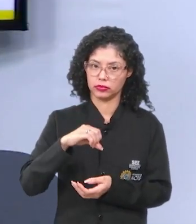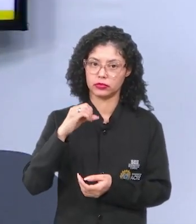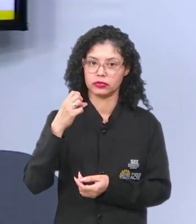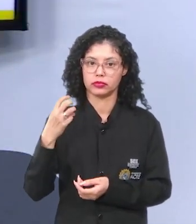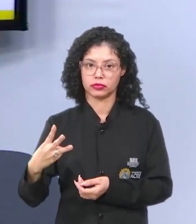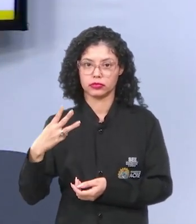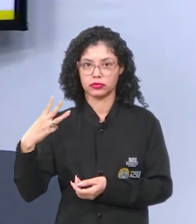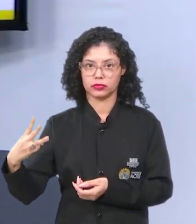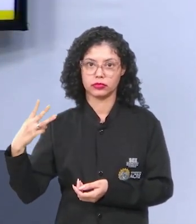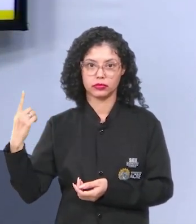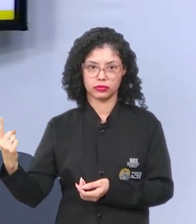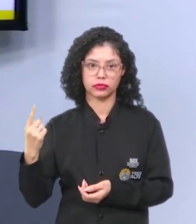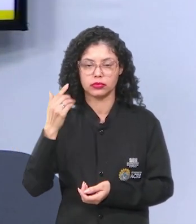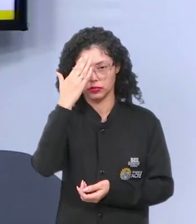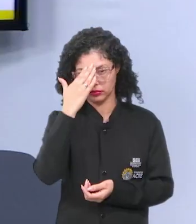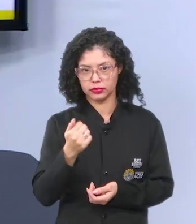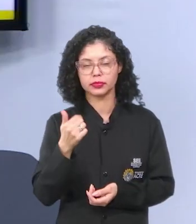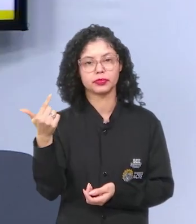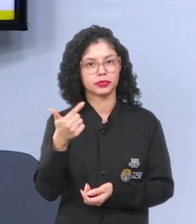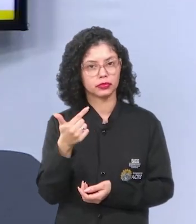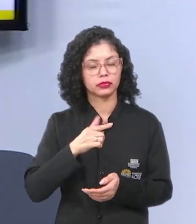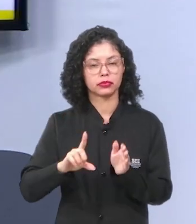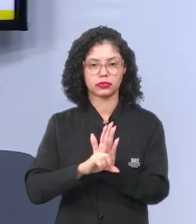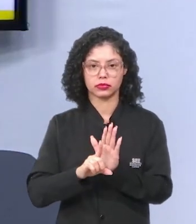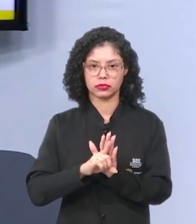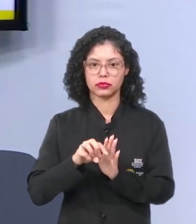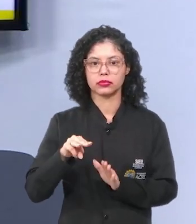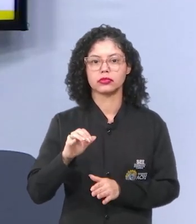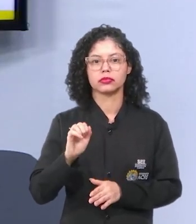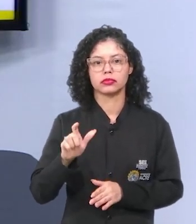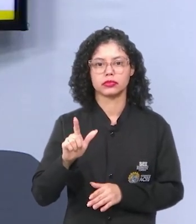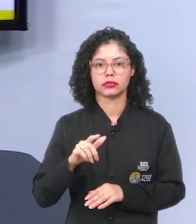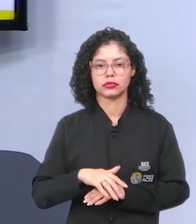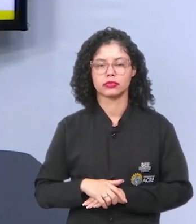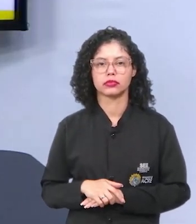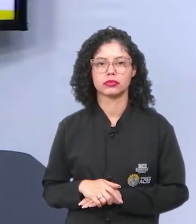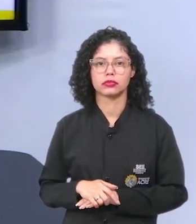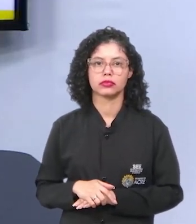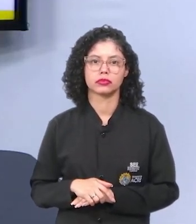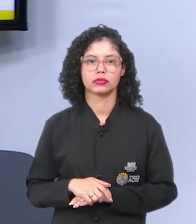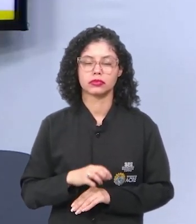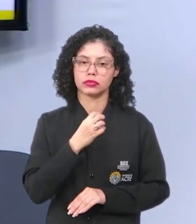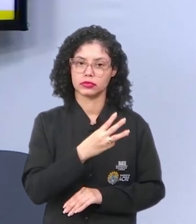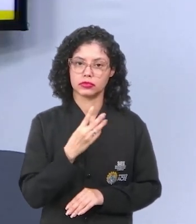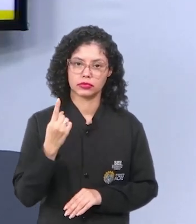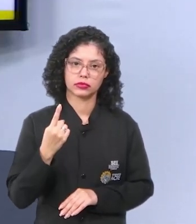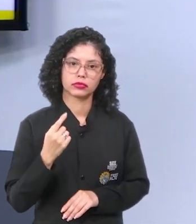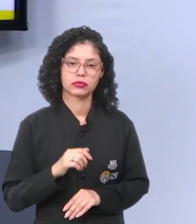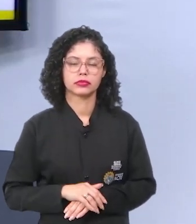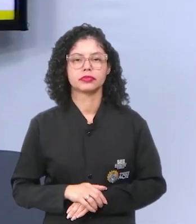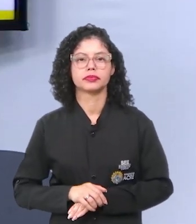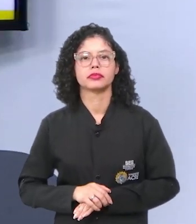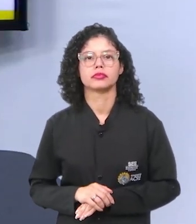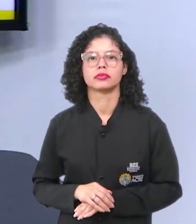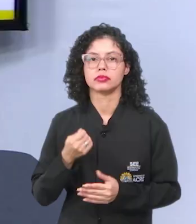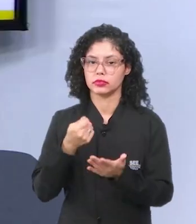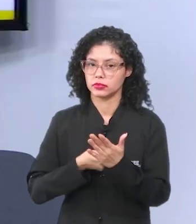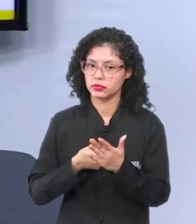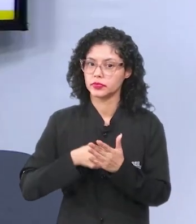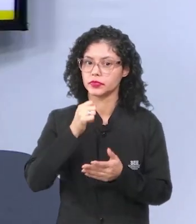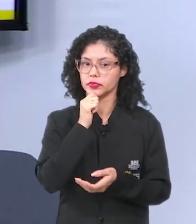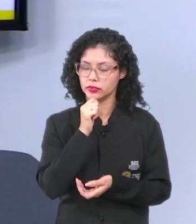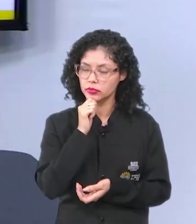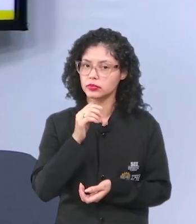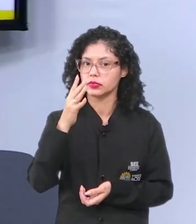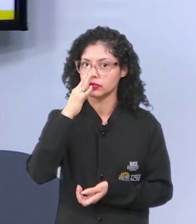3 para 1, já sabe que é a segunda lei de Mendel. A primeira lei de Mendel é 3 para 1, tá bom? Reforçando, pessoal,